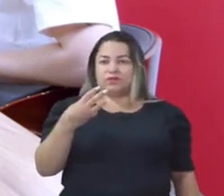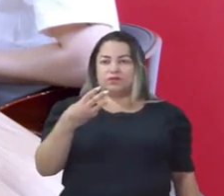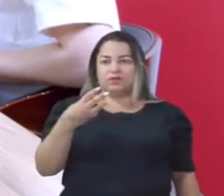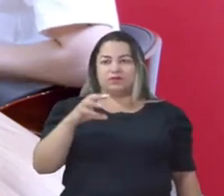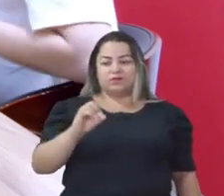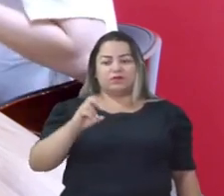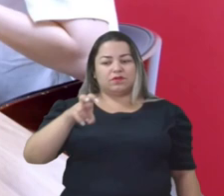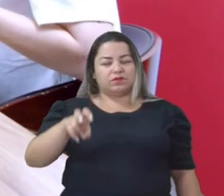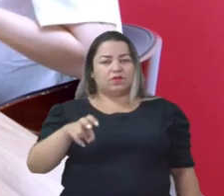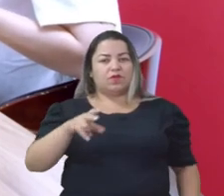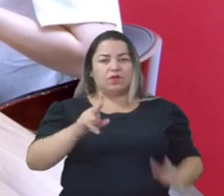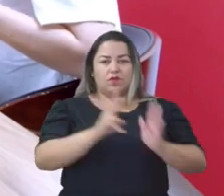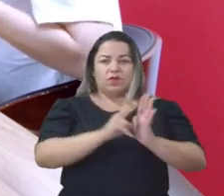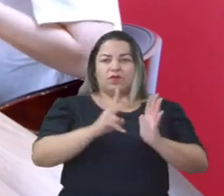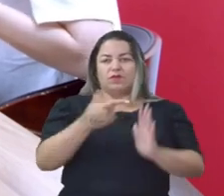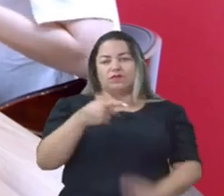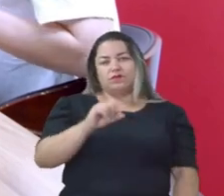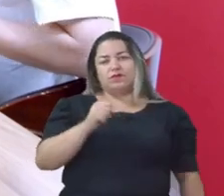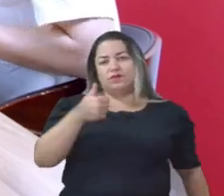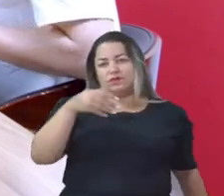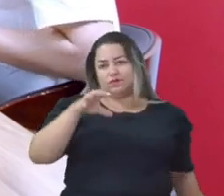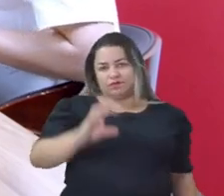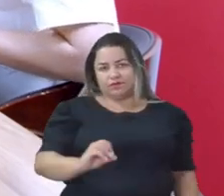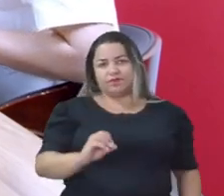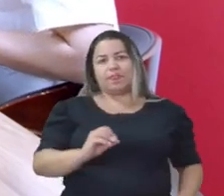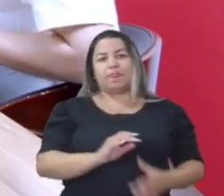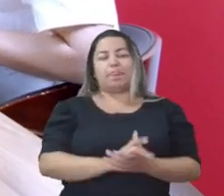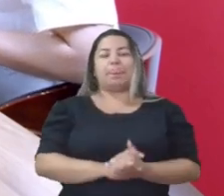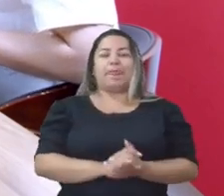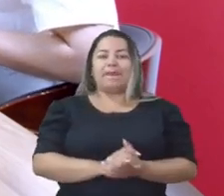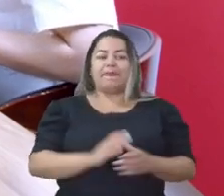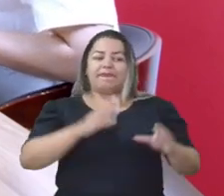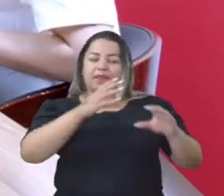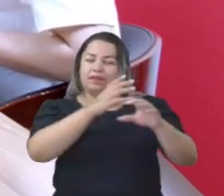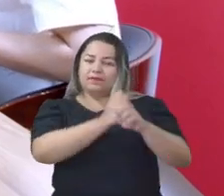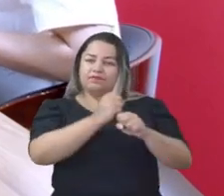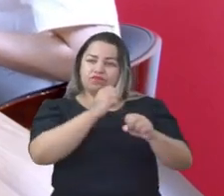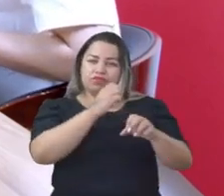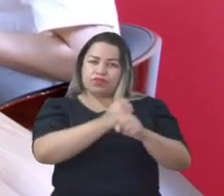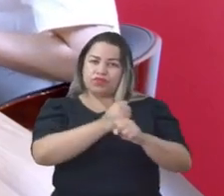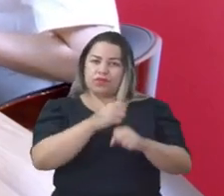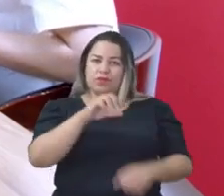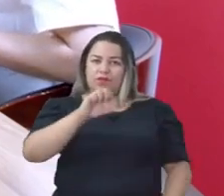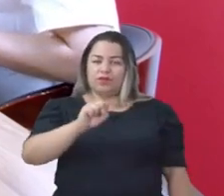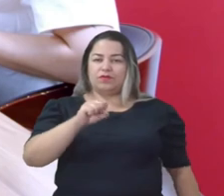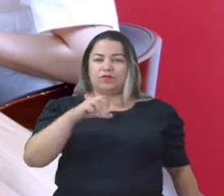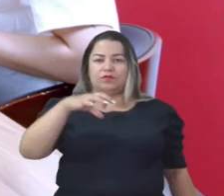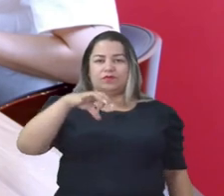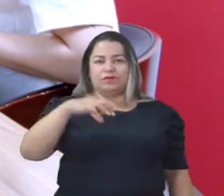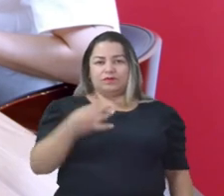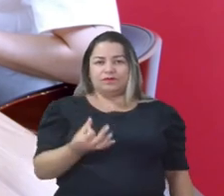305 povos indígenas em 2010, censo de 2010, e somavam